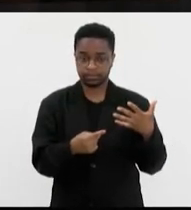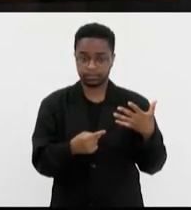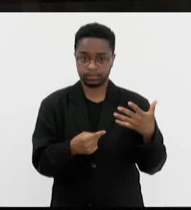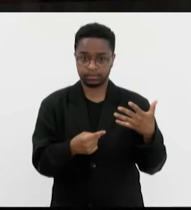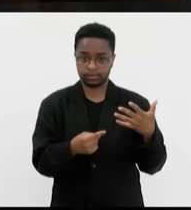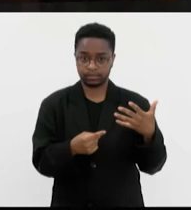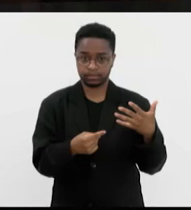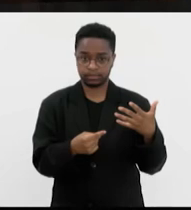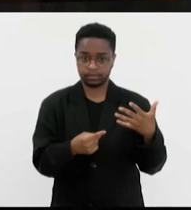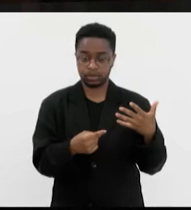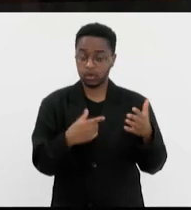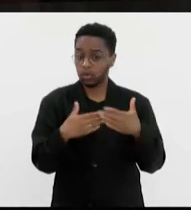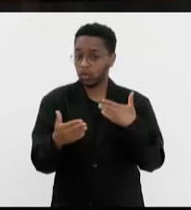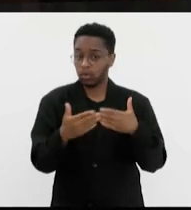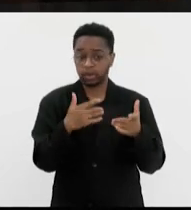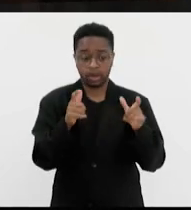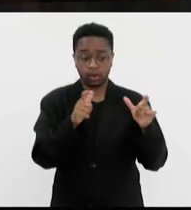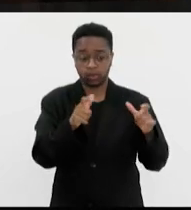para onde você olha,